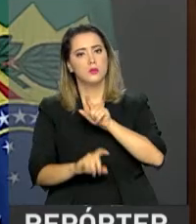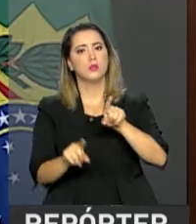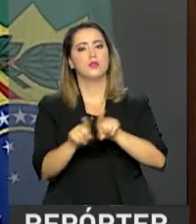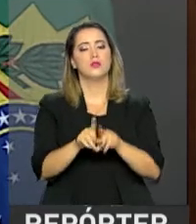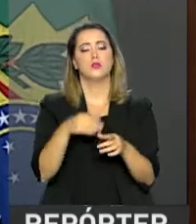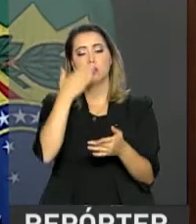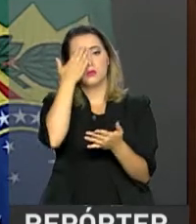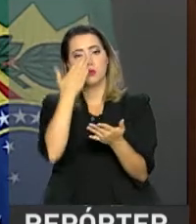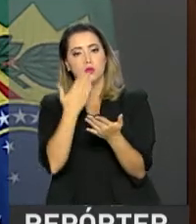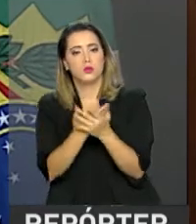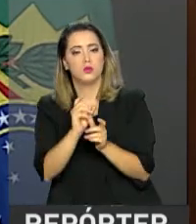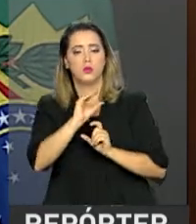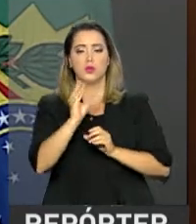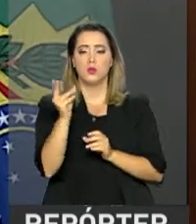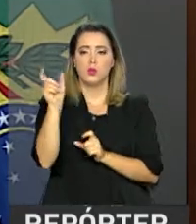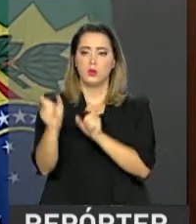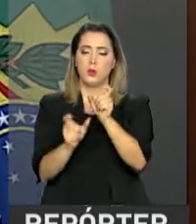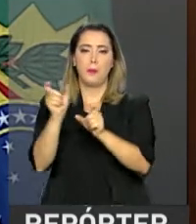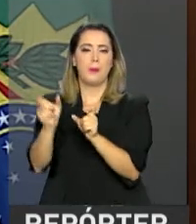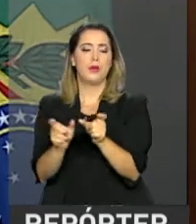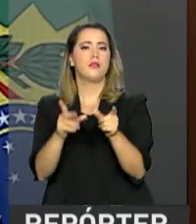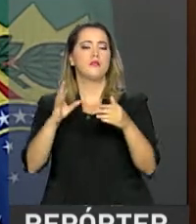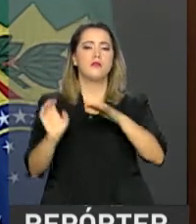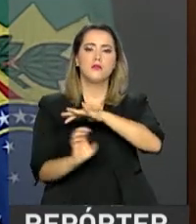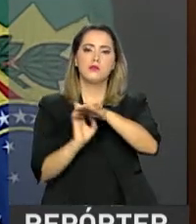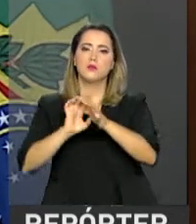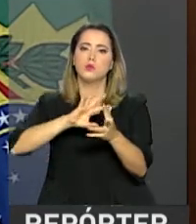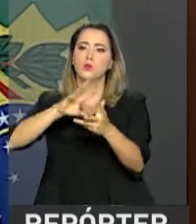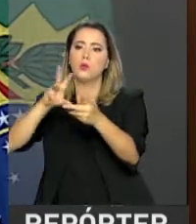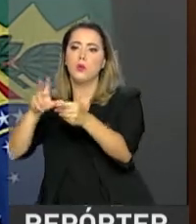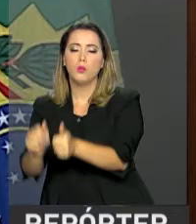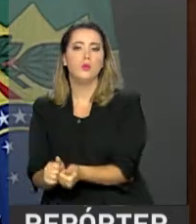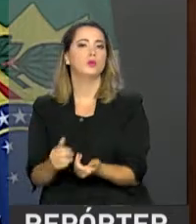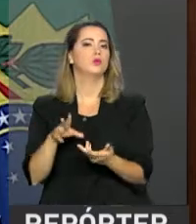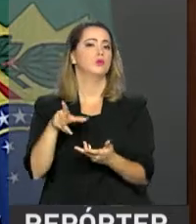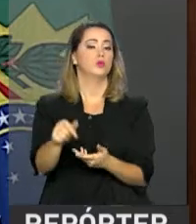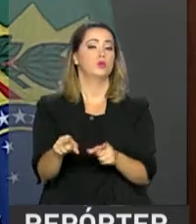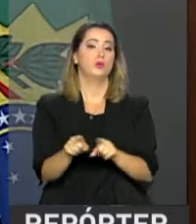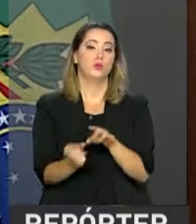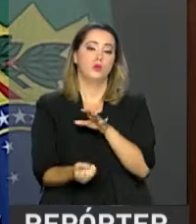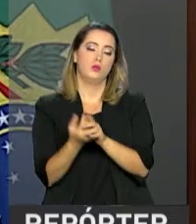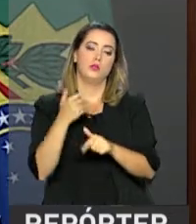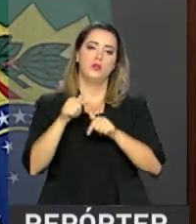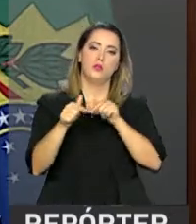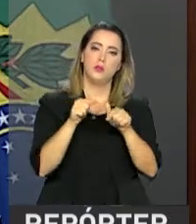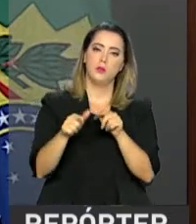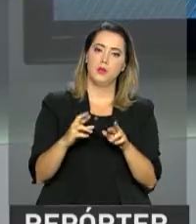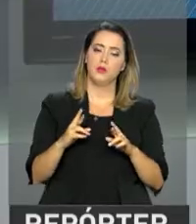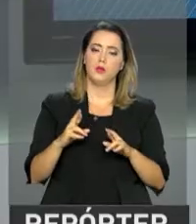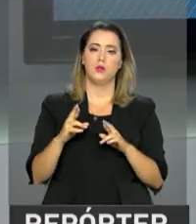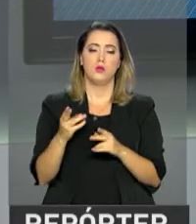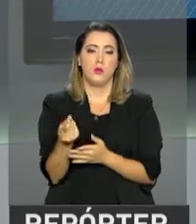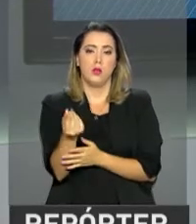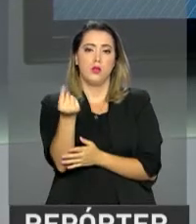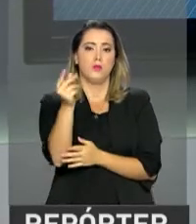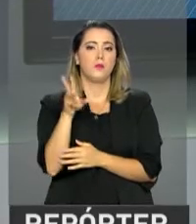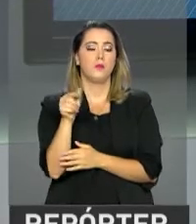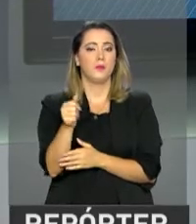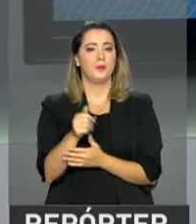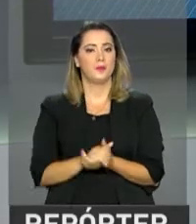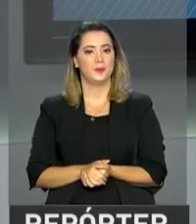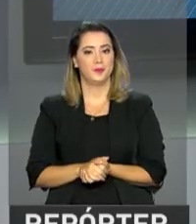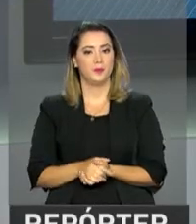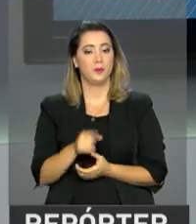atrair investidores nacionais e estrangeiros gerando emprego e renda para todos o